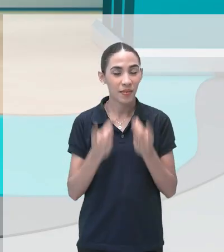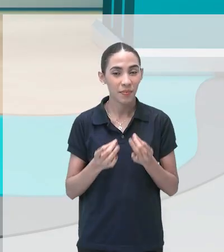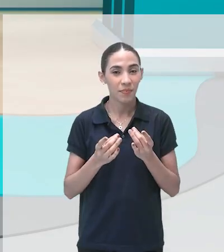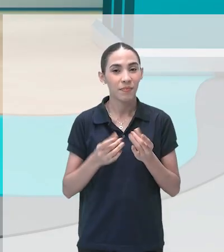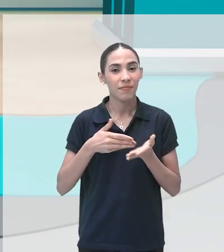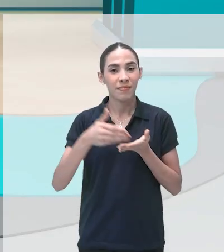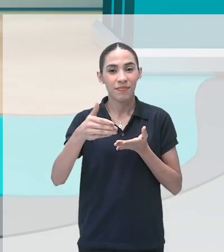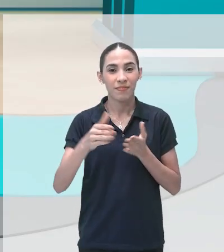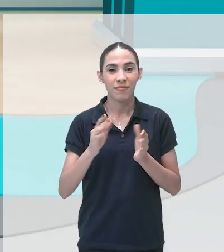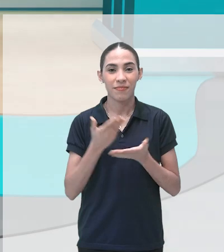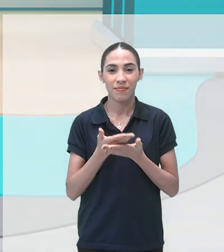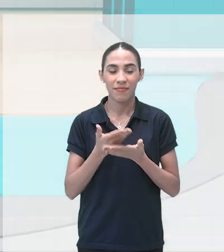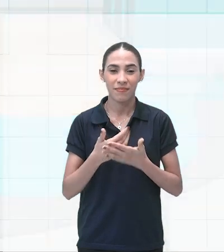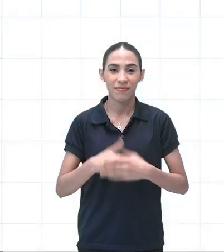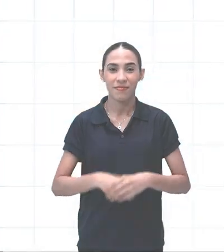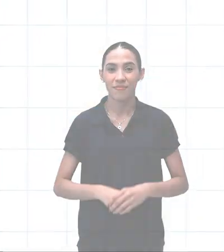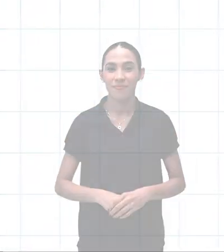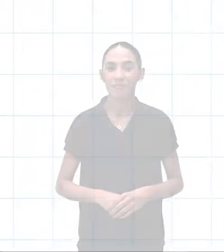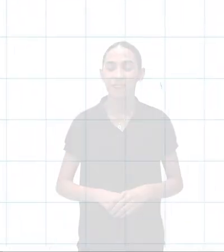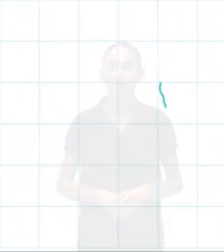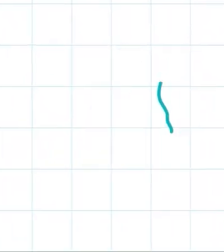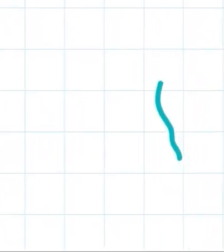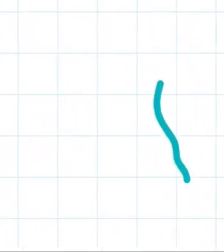e vamos à nossa aula.